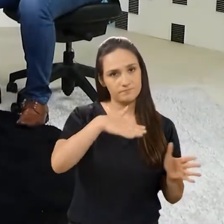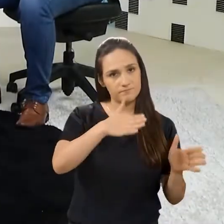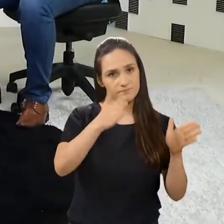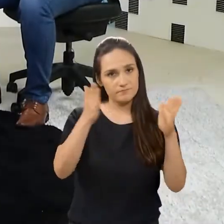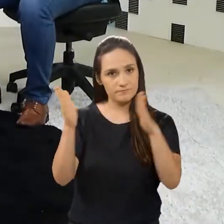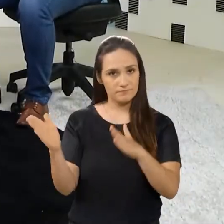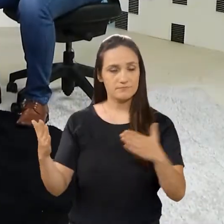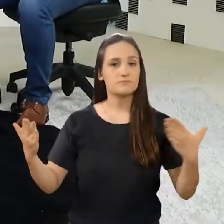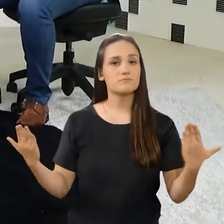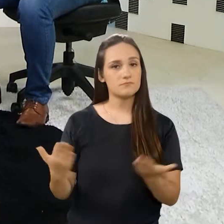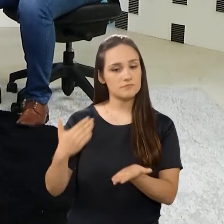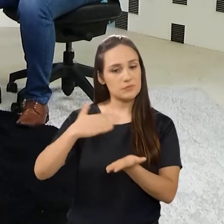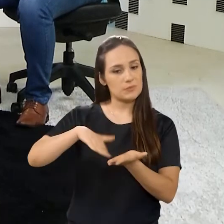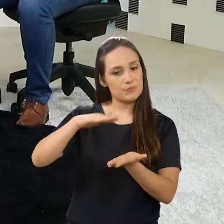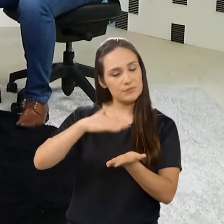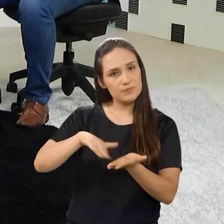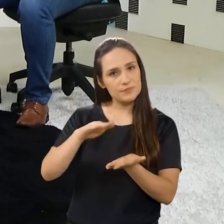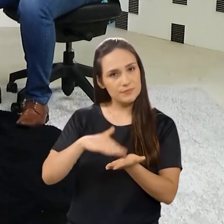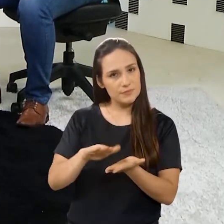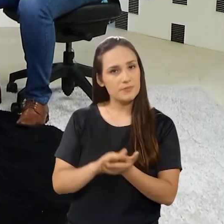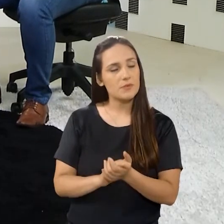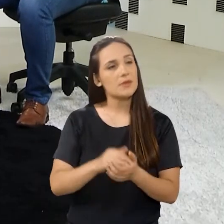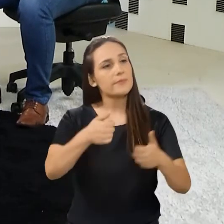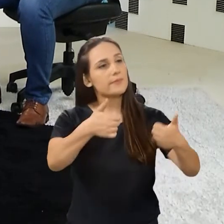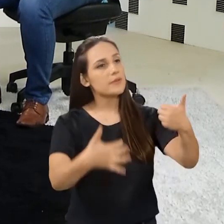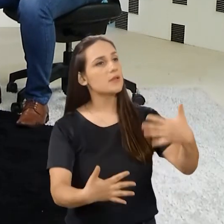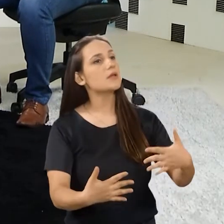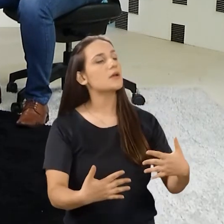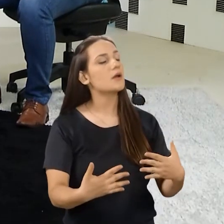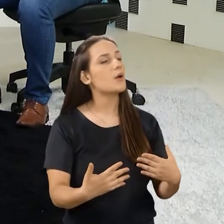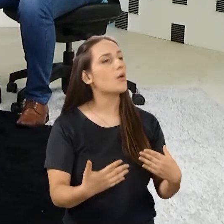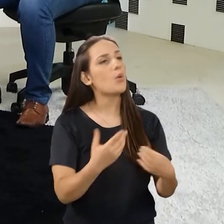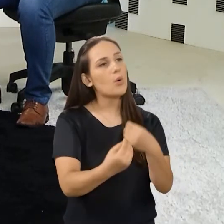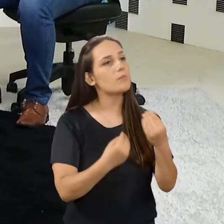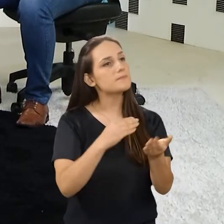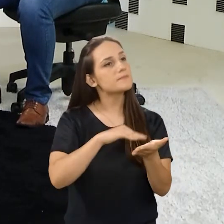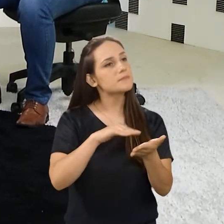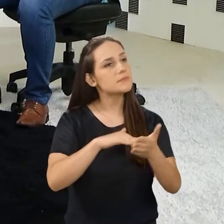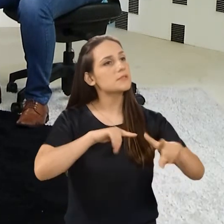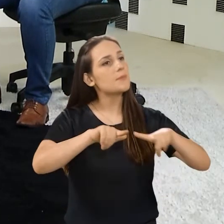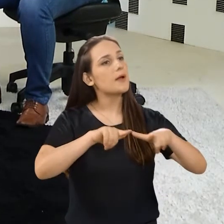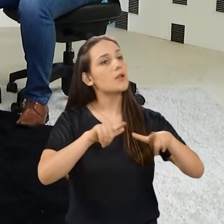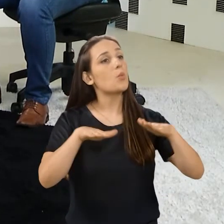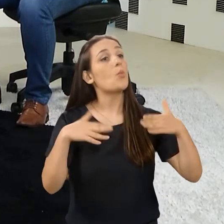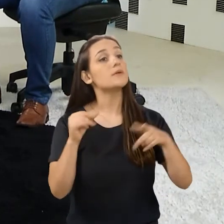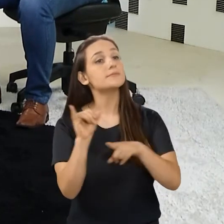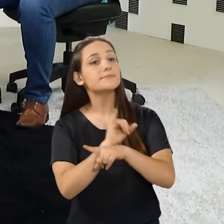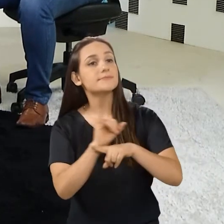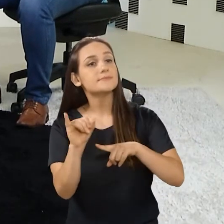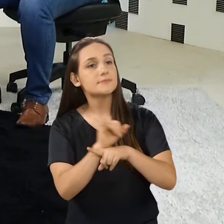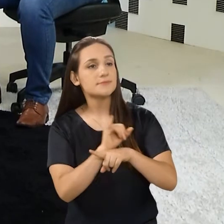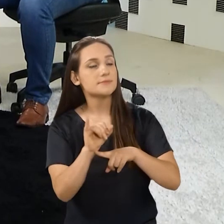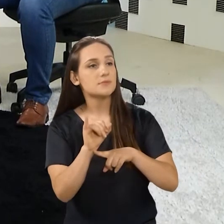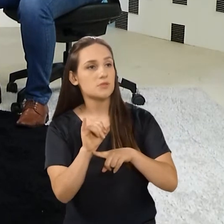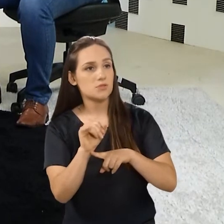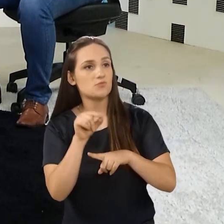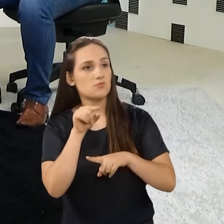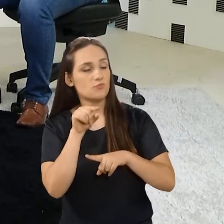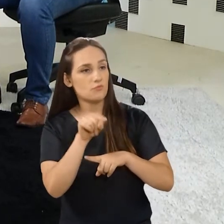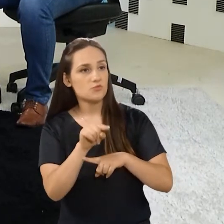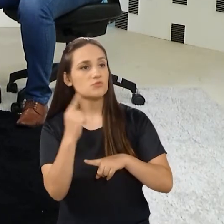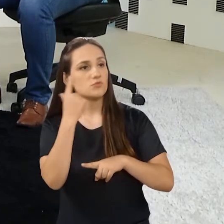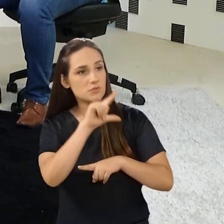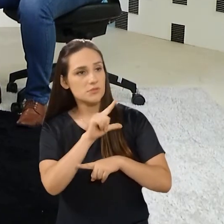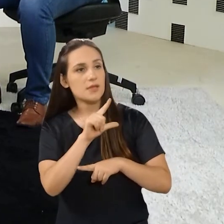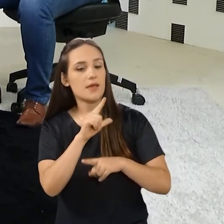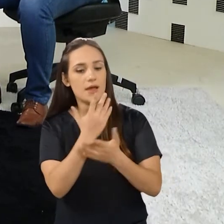Secretário, vamos conversar agora de que maneira a Secretaria está trabalhando para combater esses focos de incêndio no Pantanal.